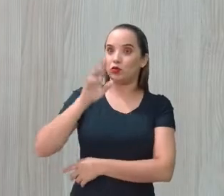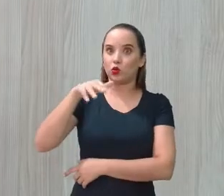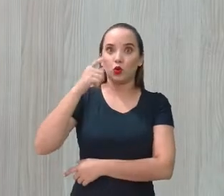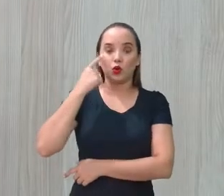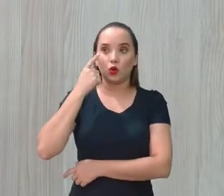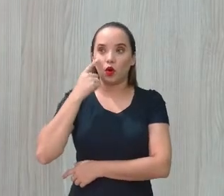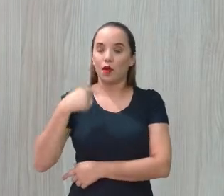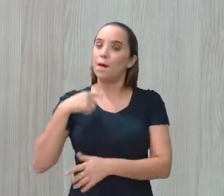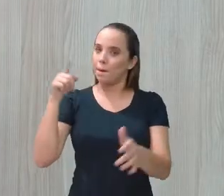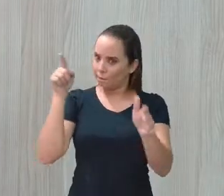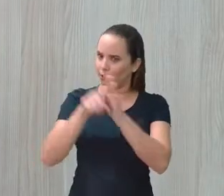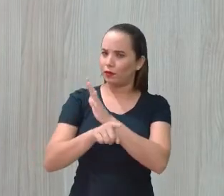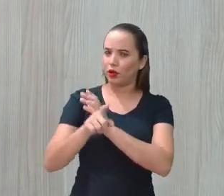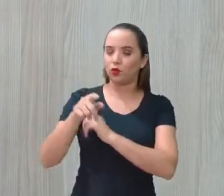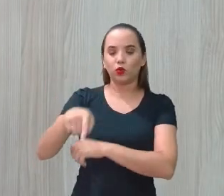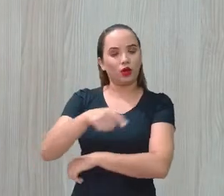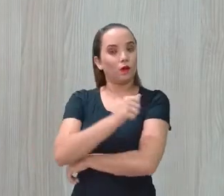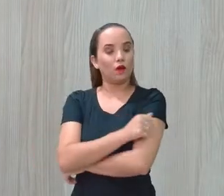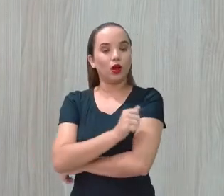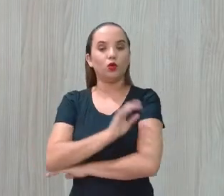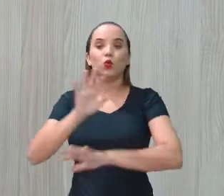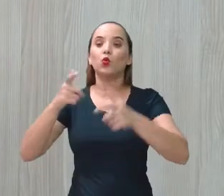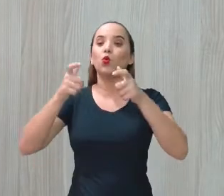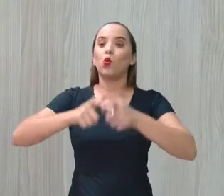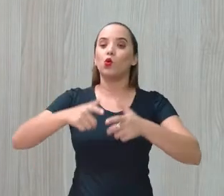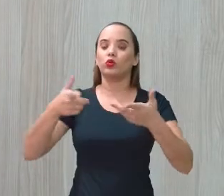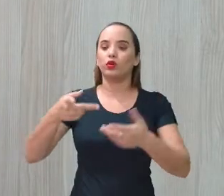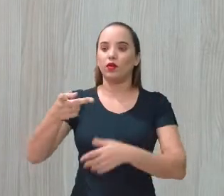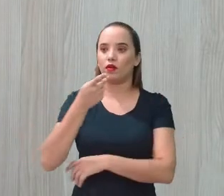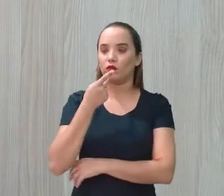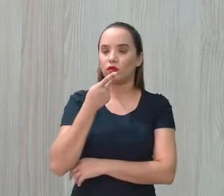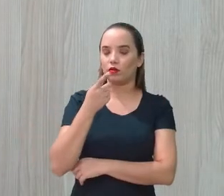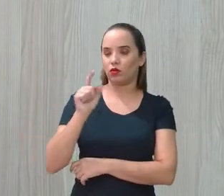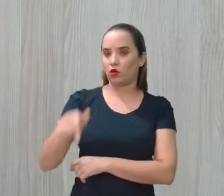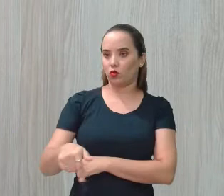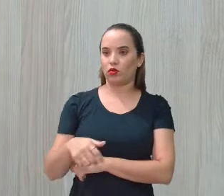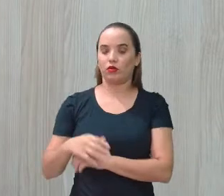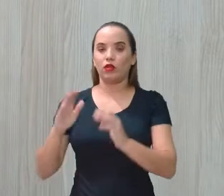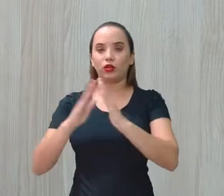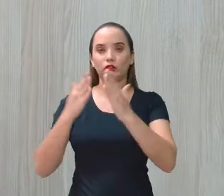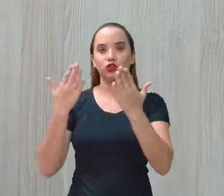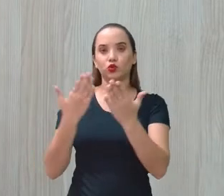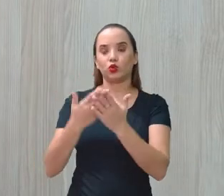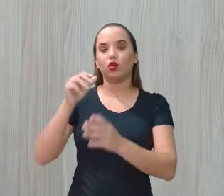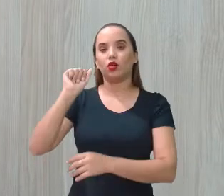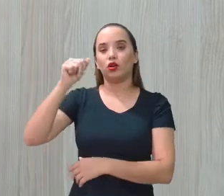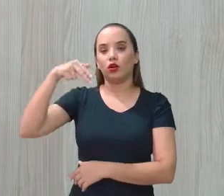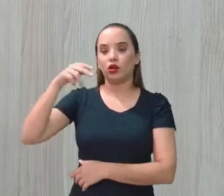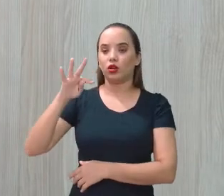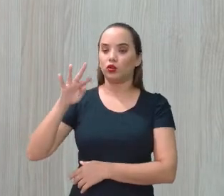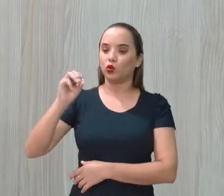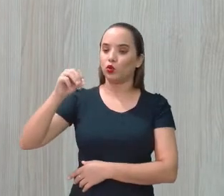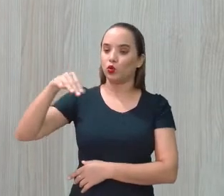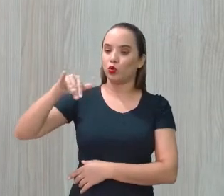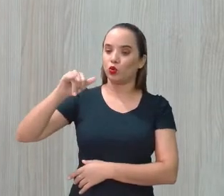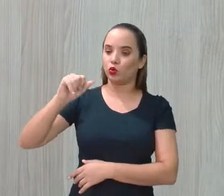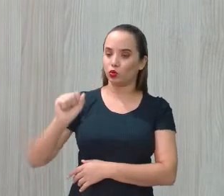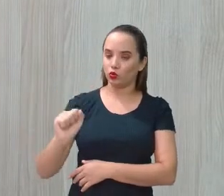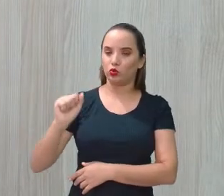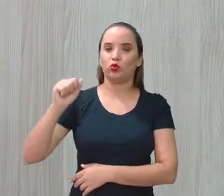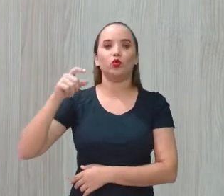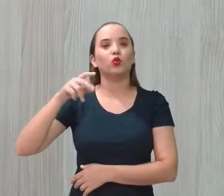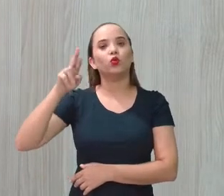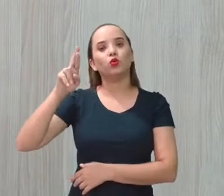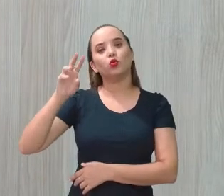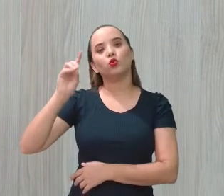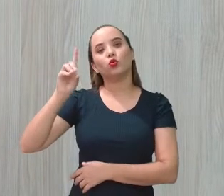de onde ele era, né? Qual a Certo. escola. E ele falou que é a escola Antônio Heráclito do Rego. Então, um beijo